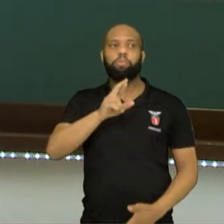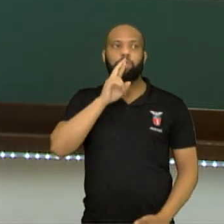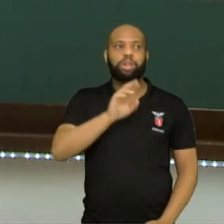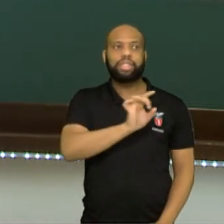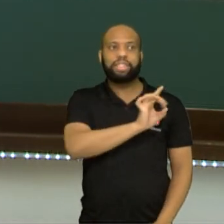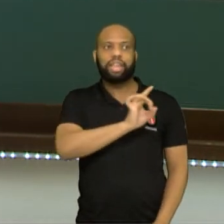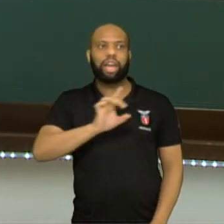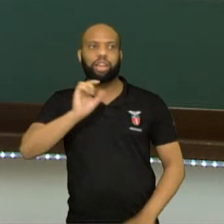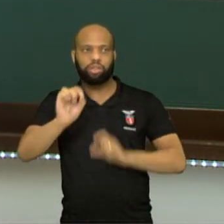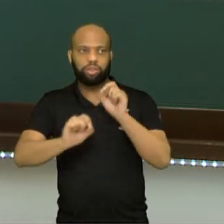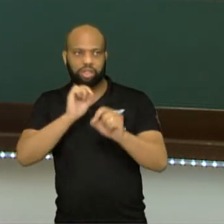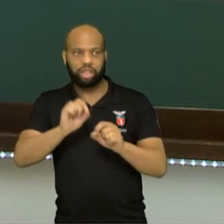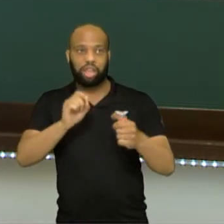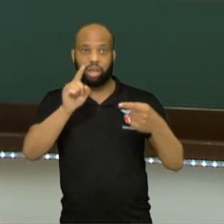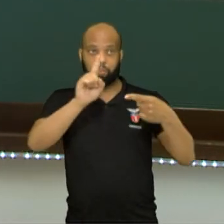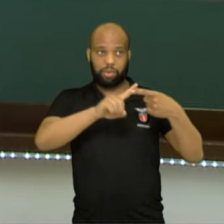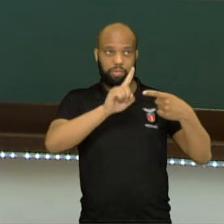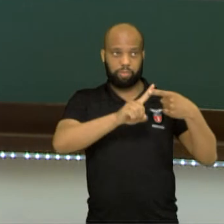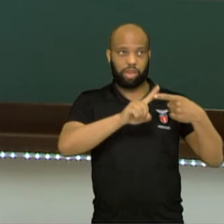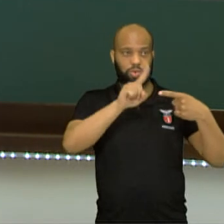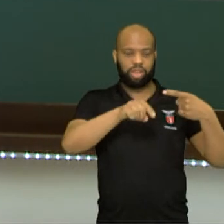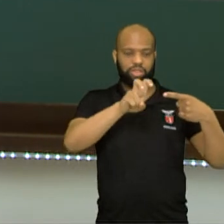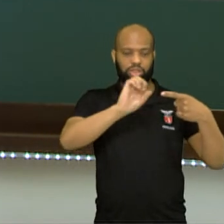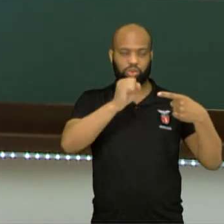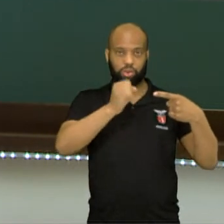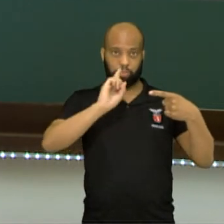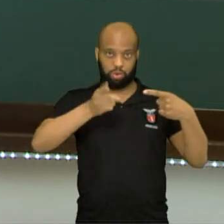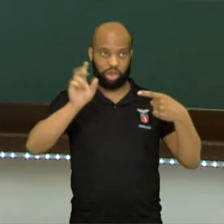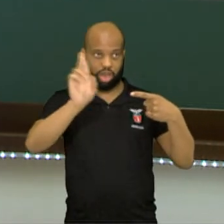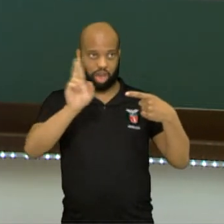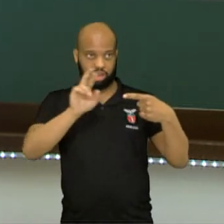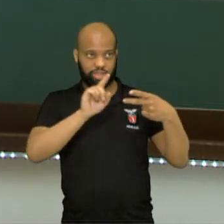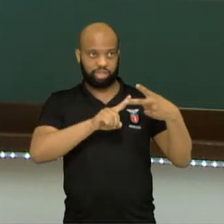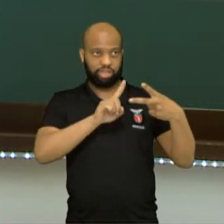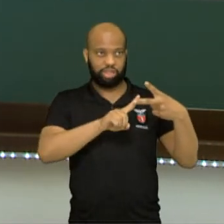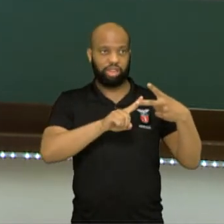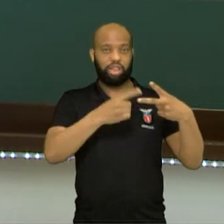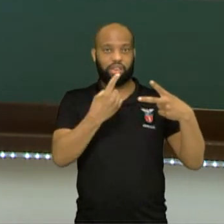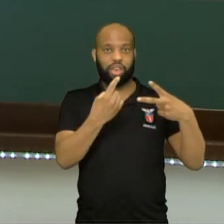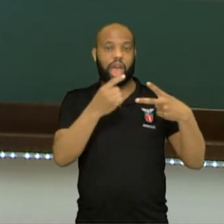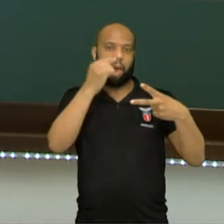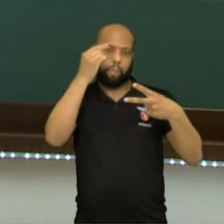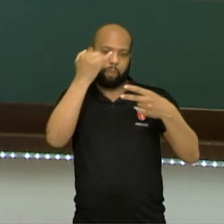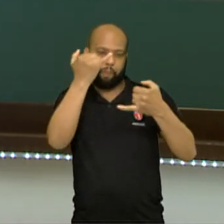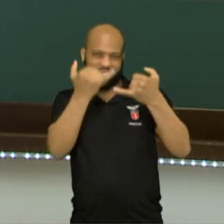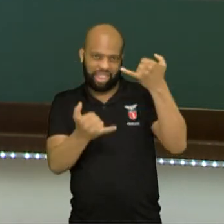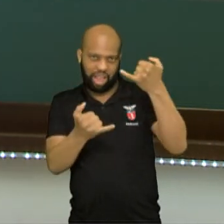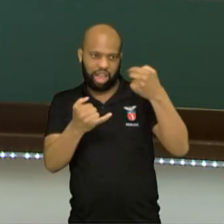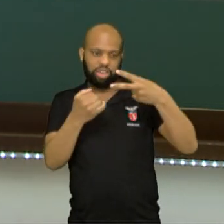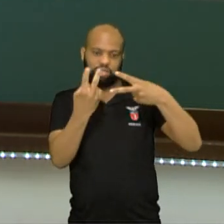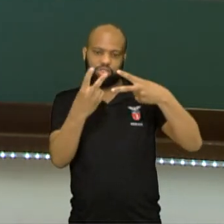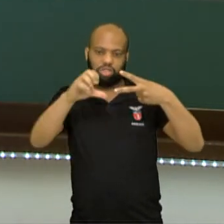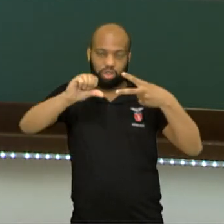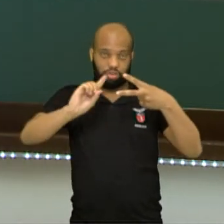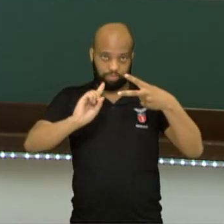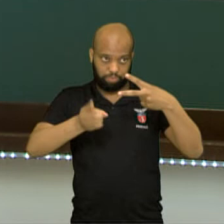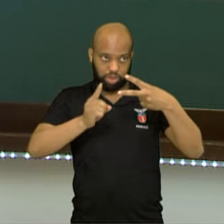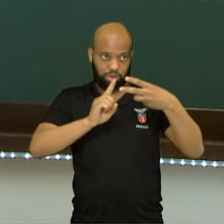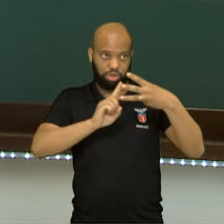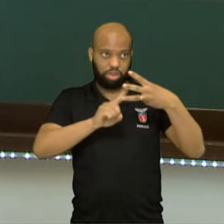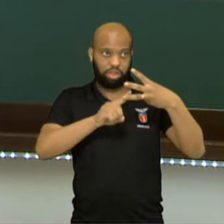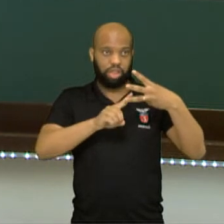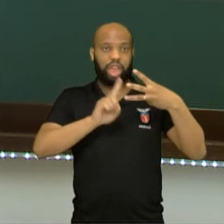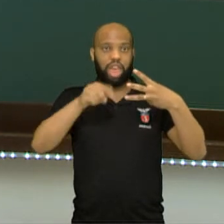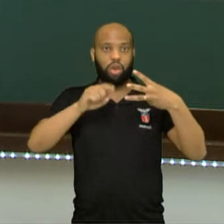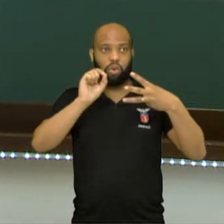um recebeu desse prêmio, Caio, 58 mil, Lucas recebe a metade, 29 mil,